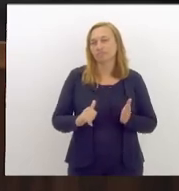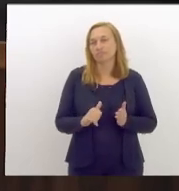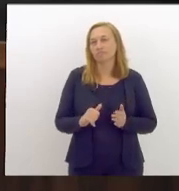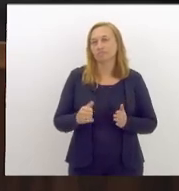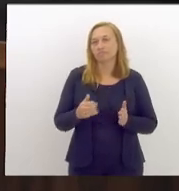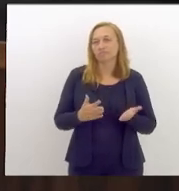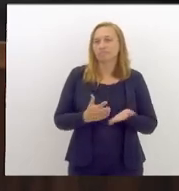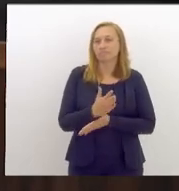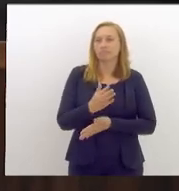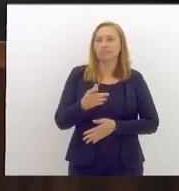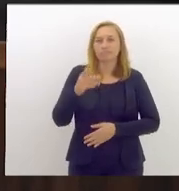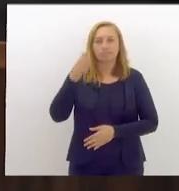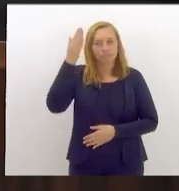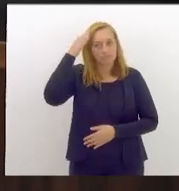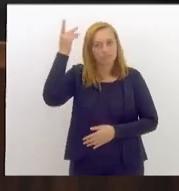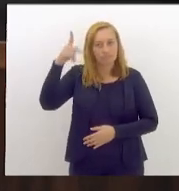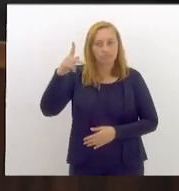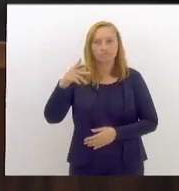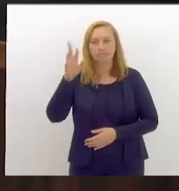Paraná